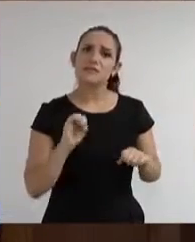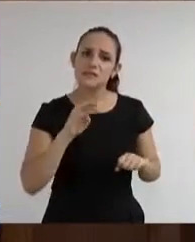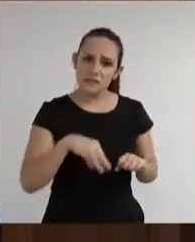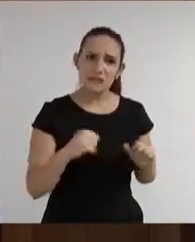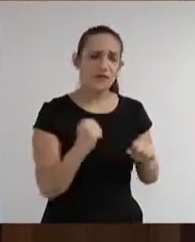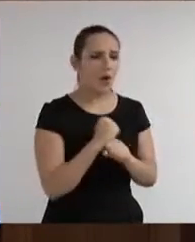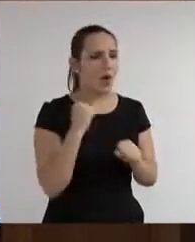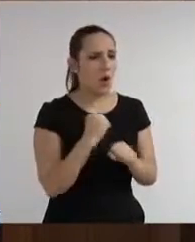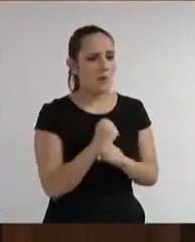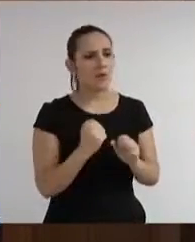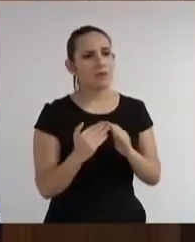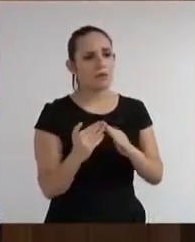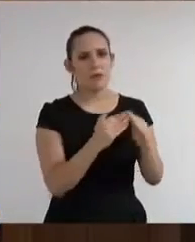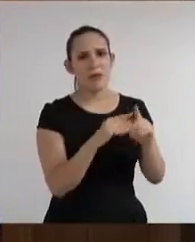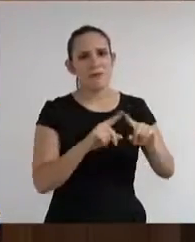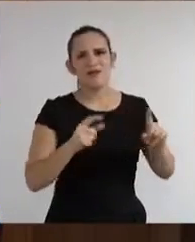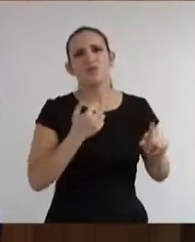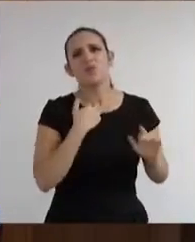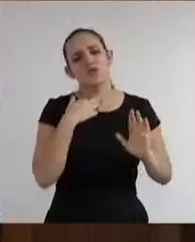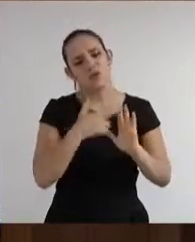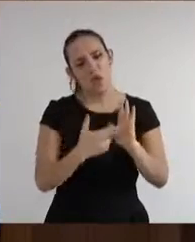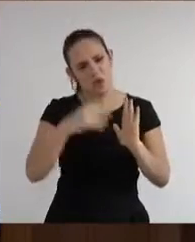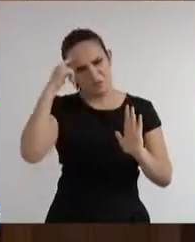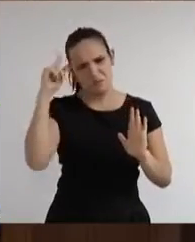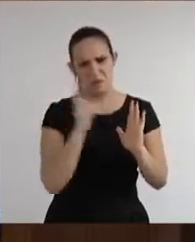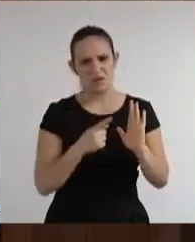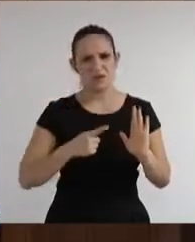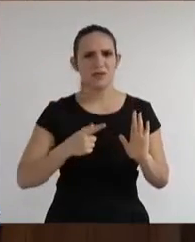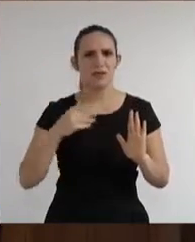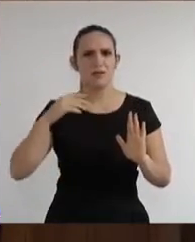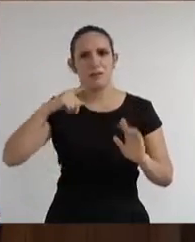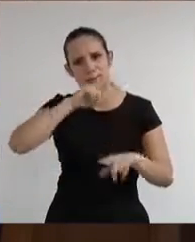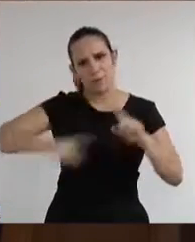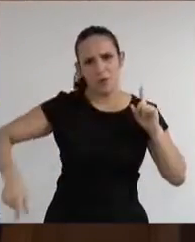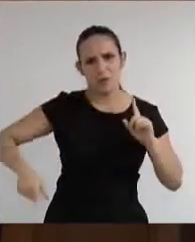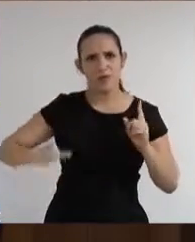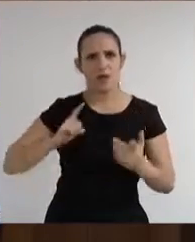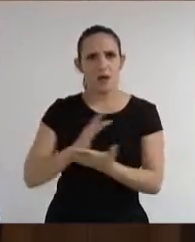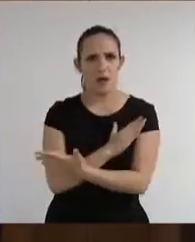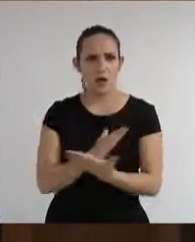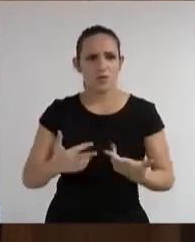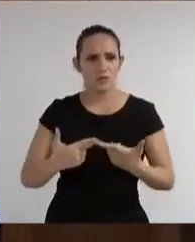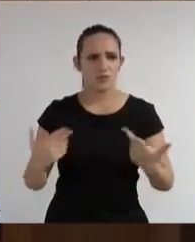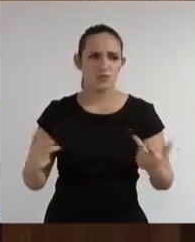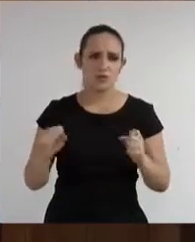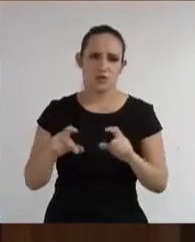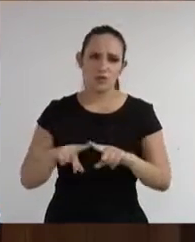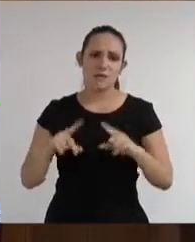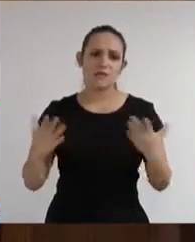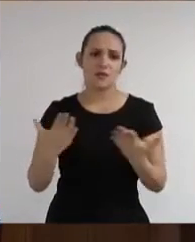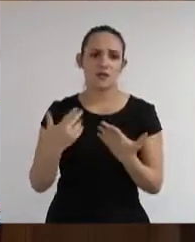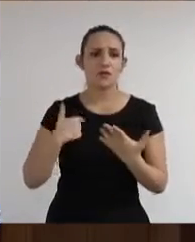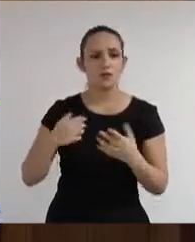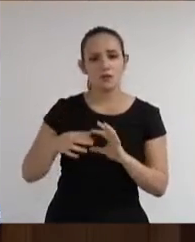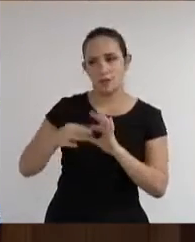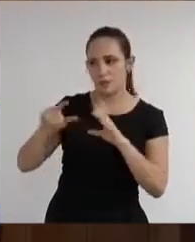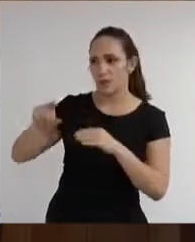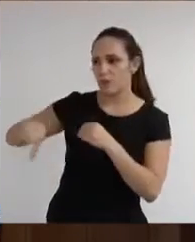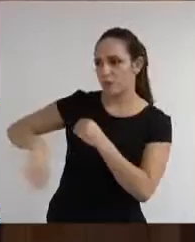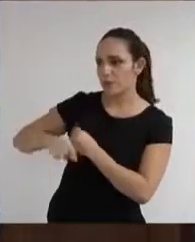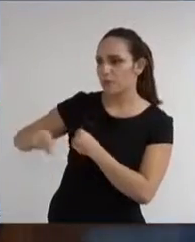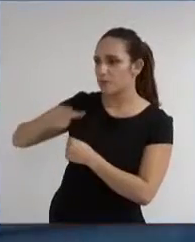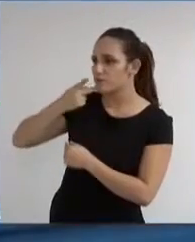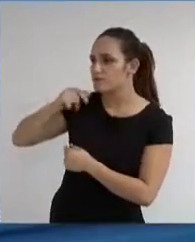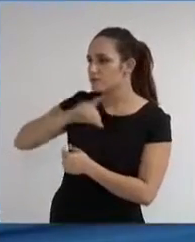mas não desse sistema de colocar uma regra que tem que ser taxativo, como hoje em algumas cidades que não está dando certo. Quero abrir a oportunidade para Vossa